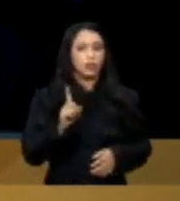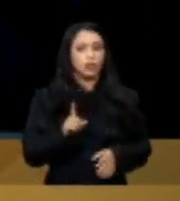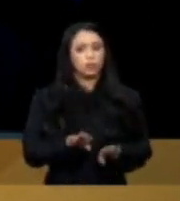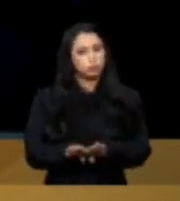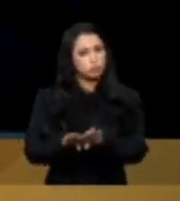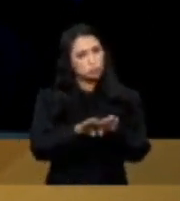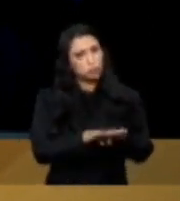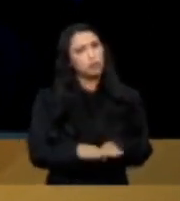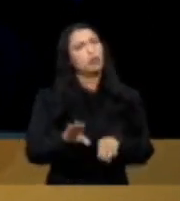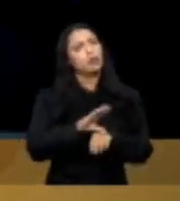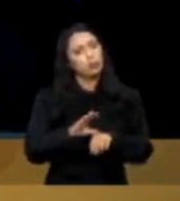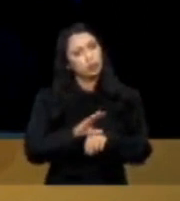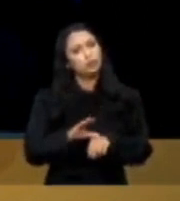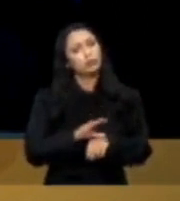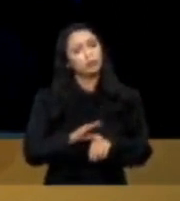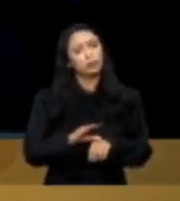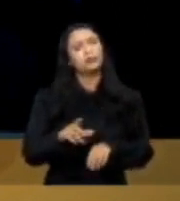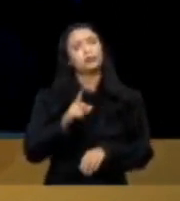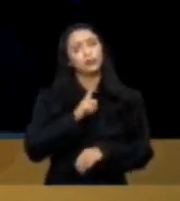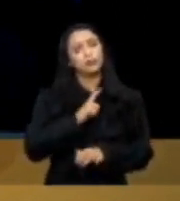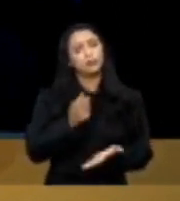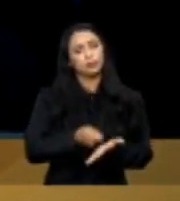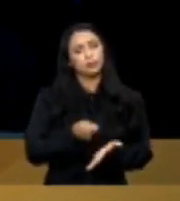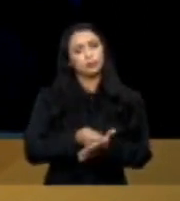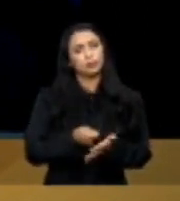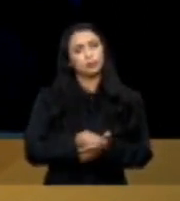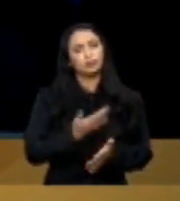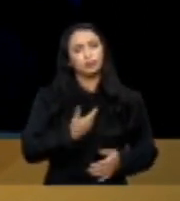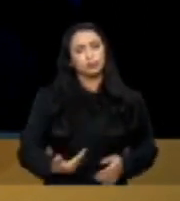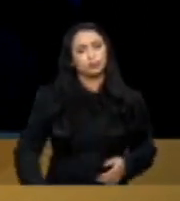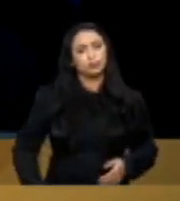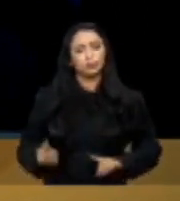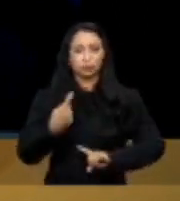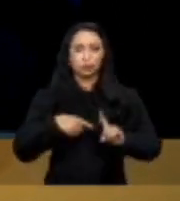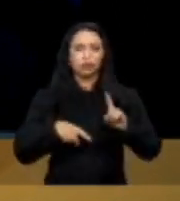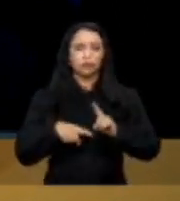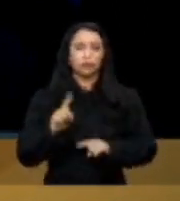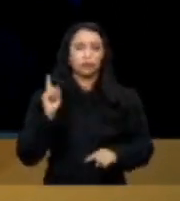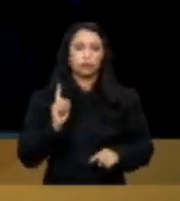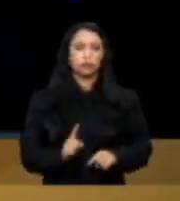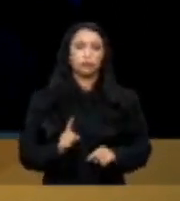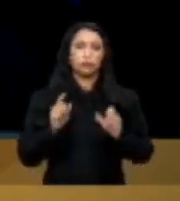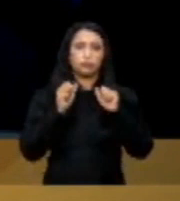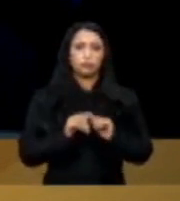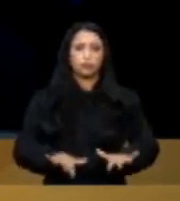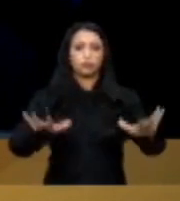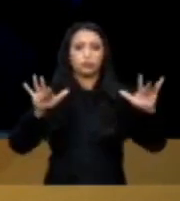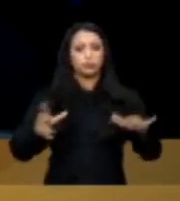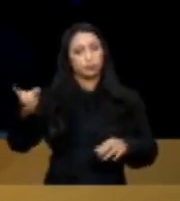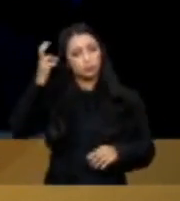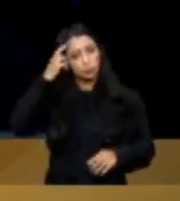ordem constitucional brasileira e materializa o dever do Estado de promover o desenvolvimento e a difusão da cultura. No